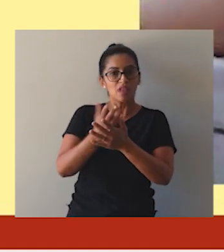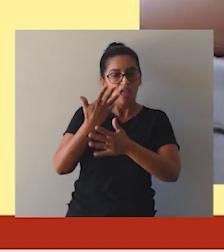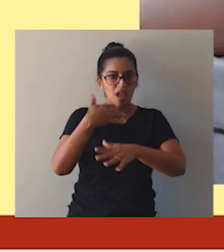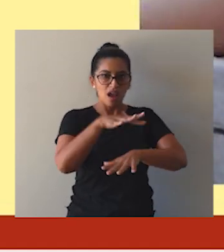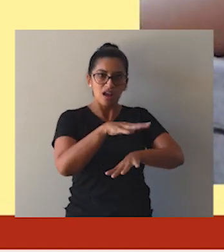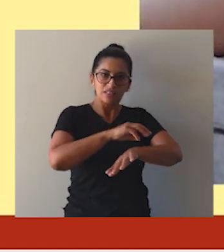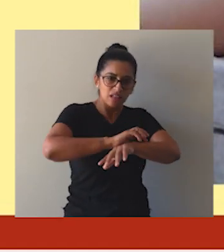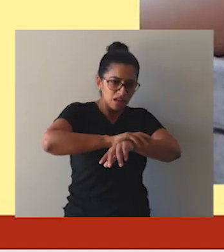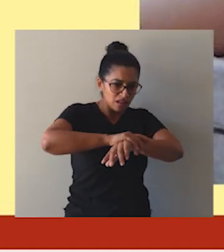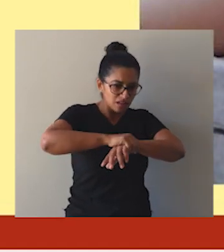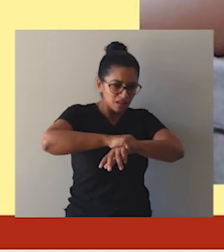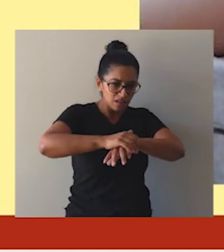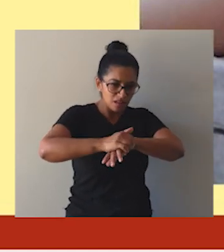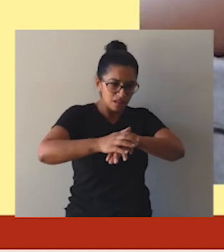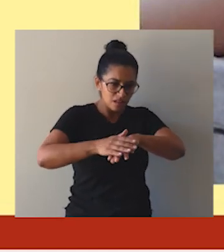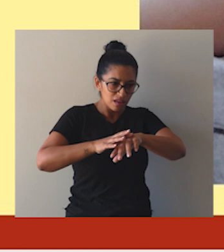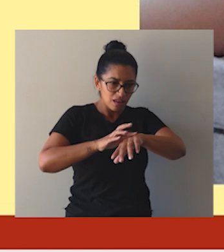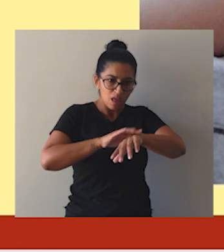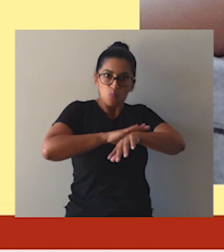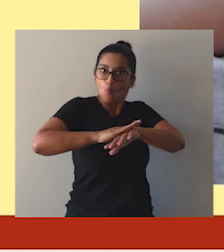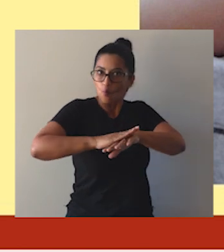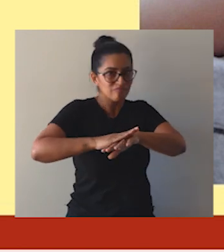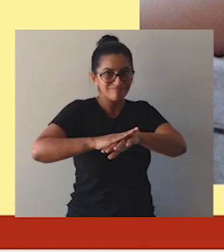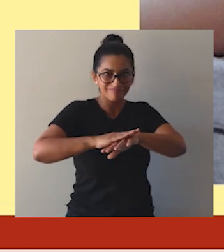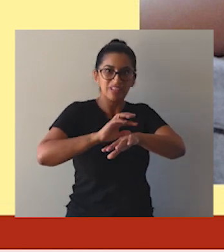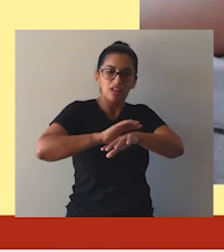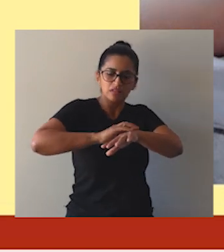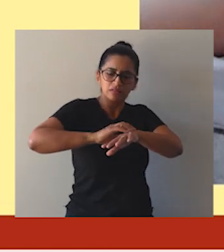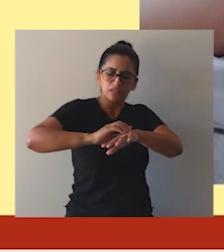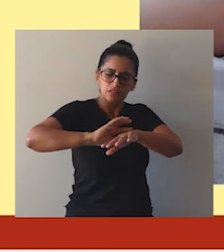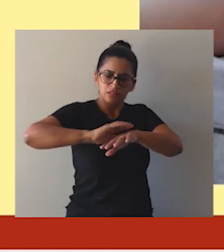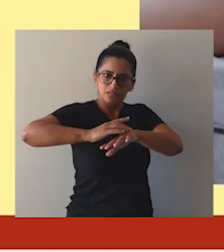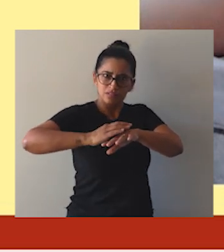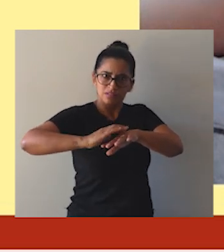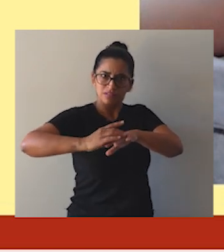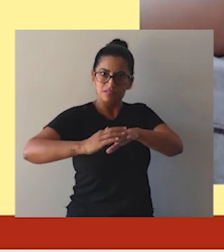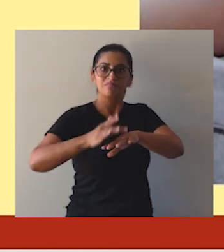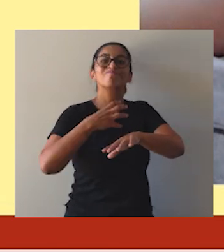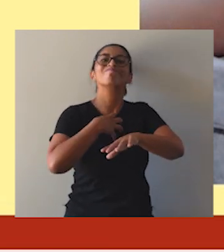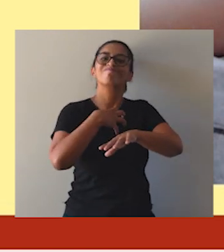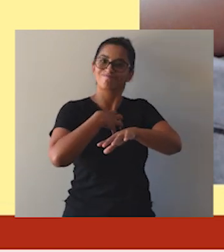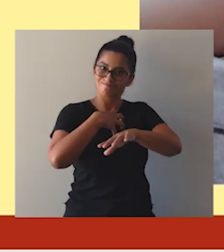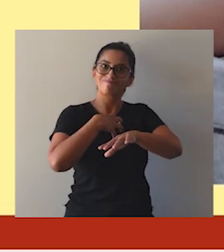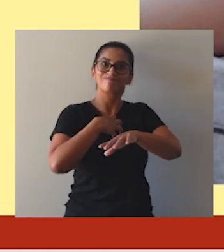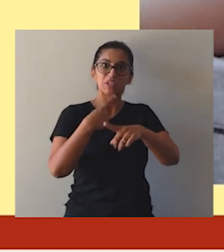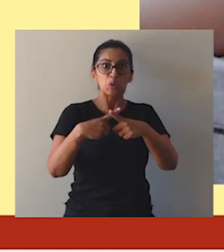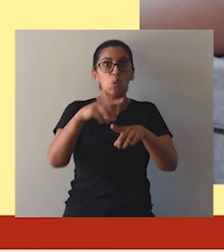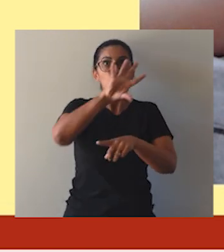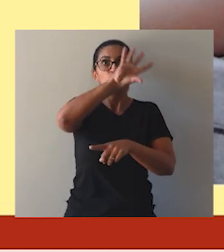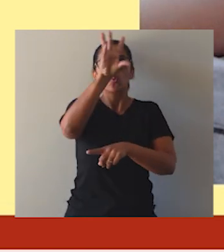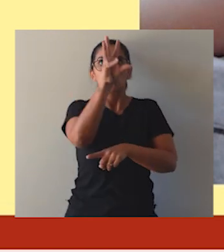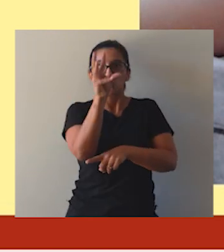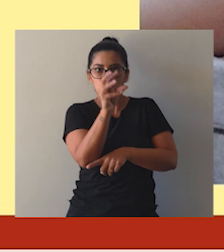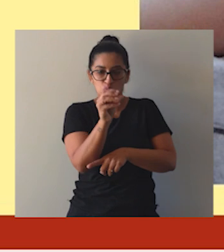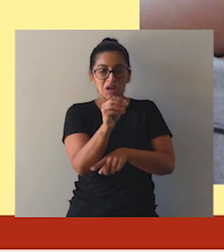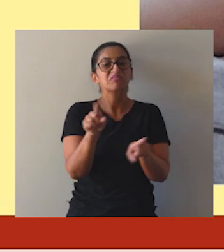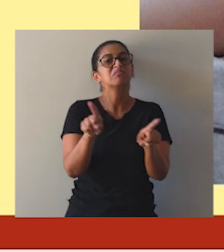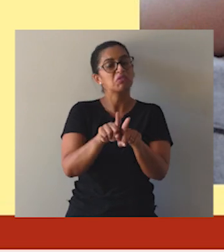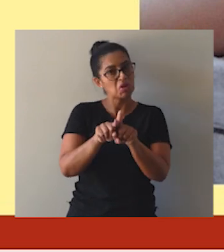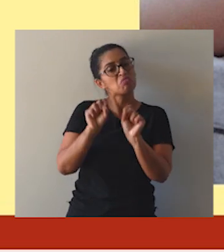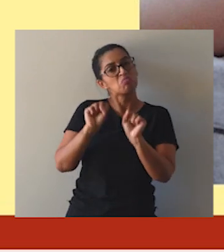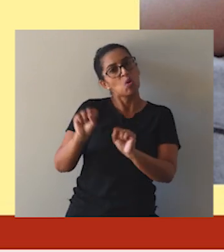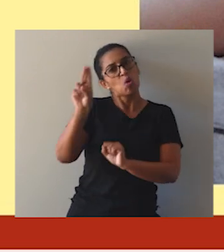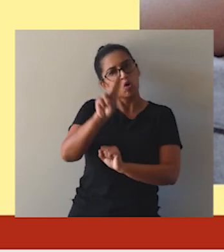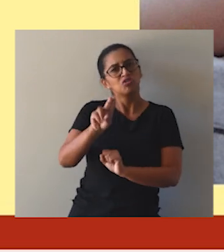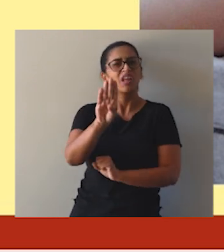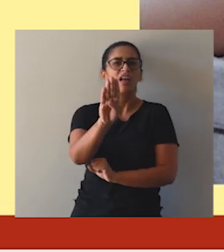Delimitar com um barbante? Os mapas podem ser delimitados com barbante também, com outros produtos que dá a textura para a